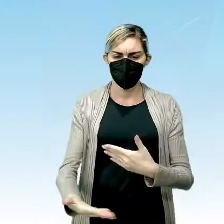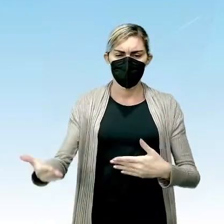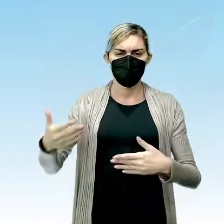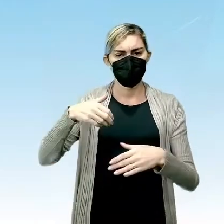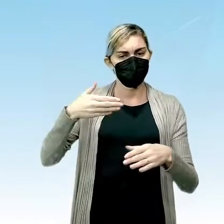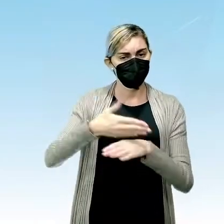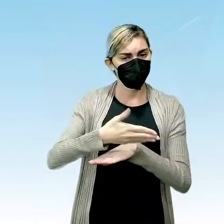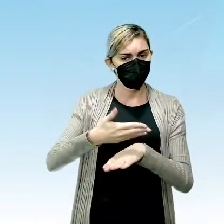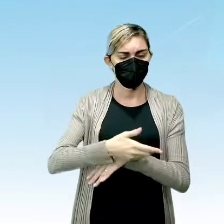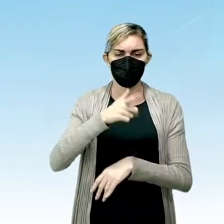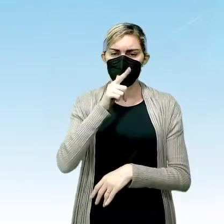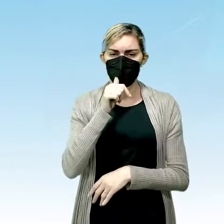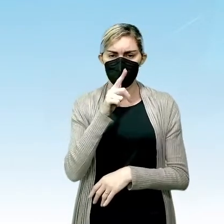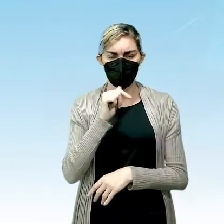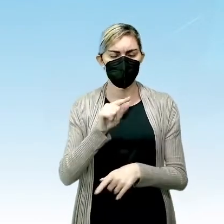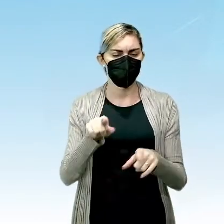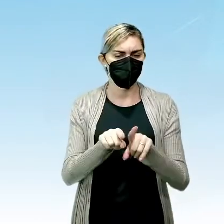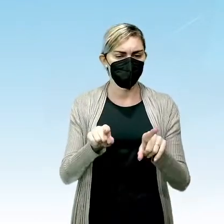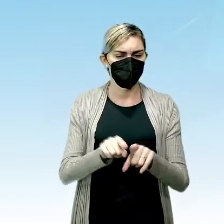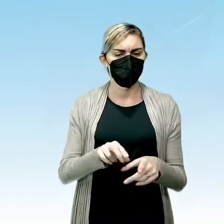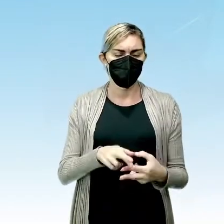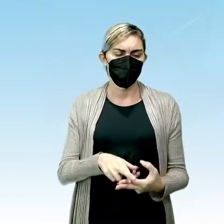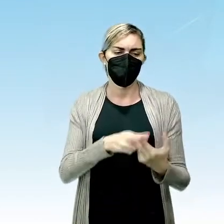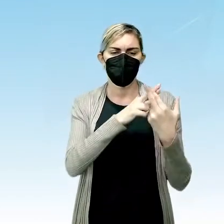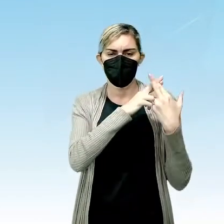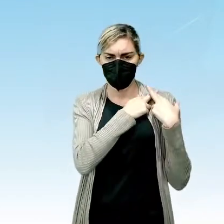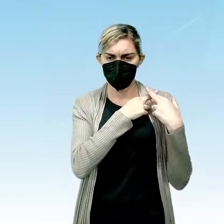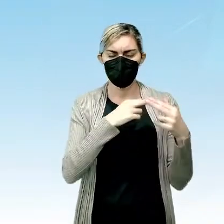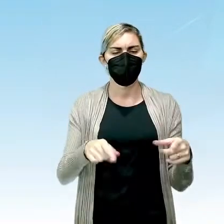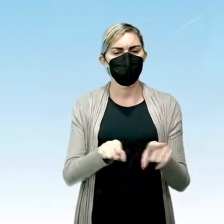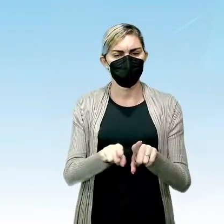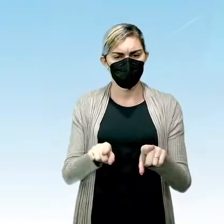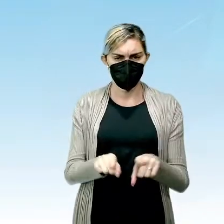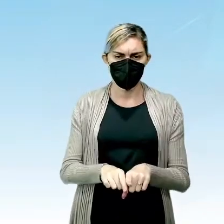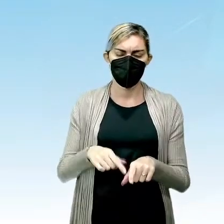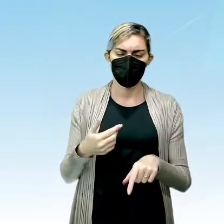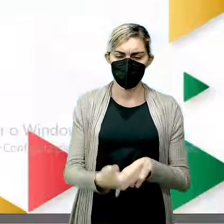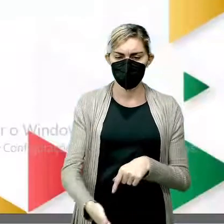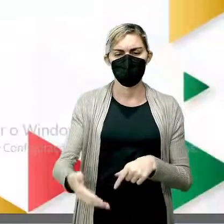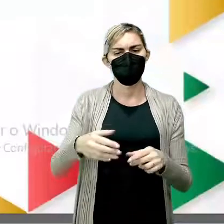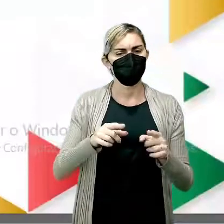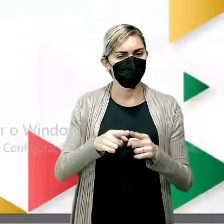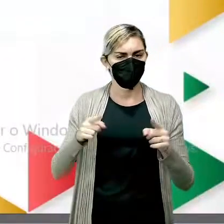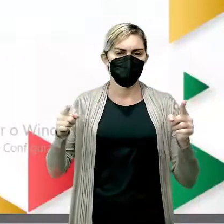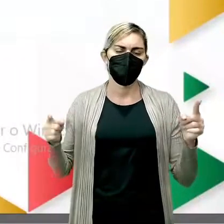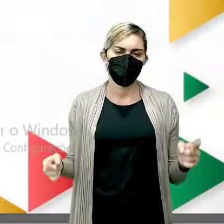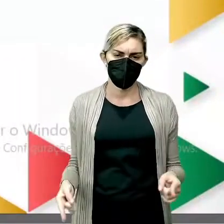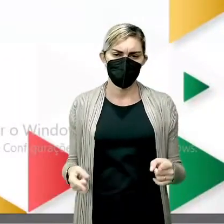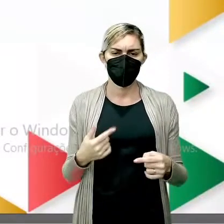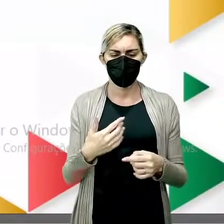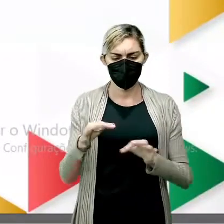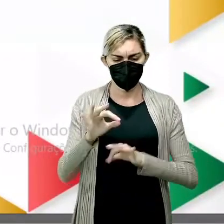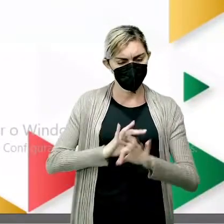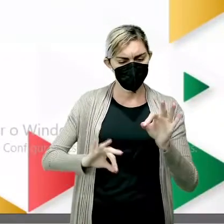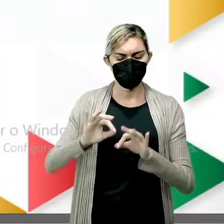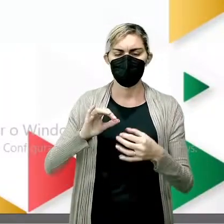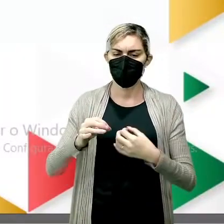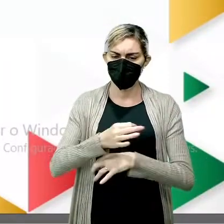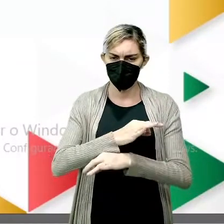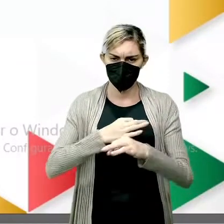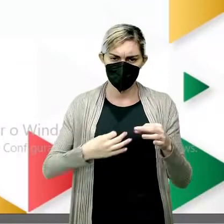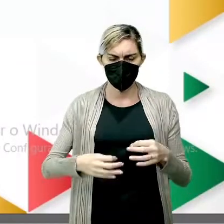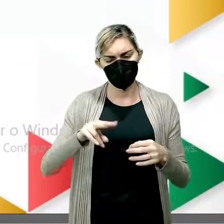Além disso, ela é responsável por também dali o tamanho e a forma da célula vegetal,